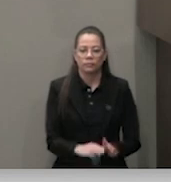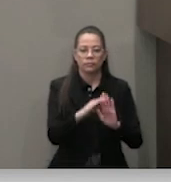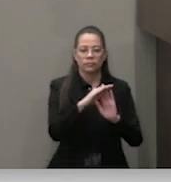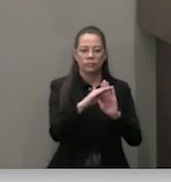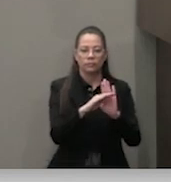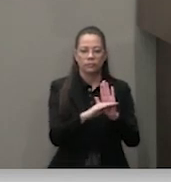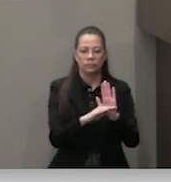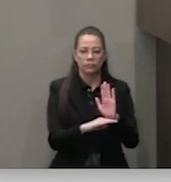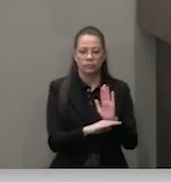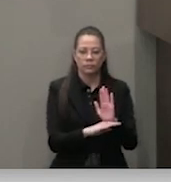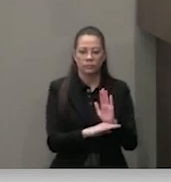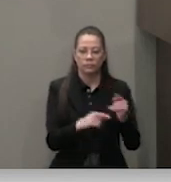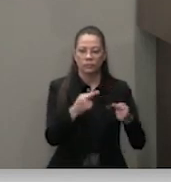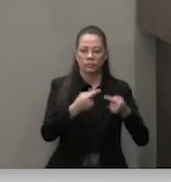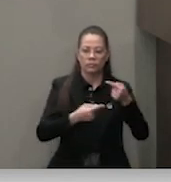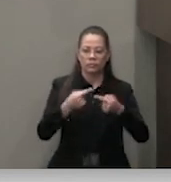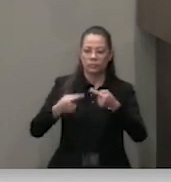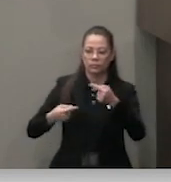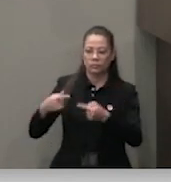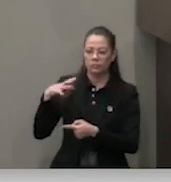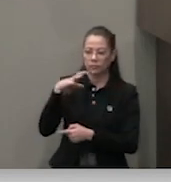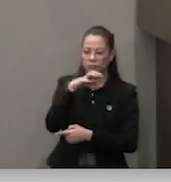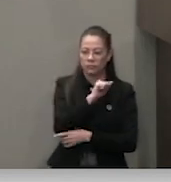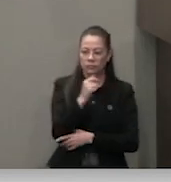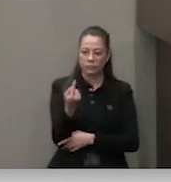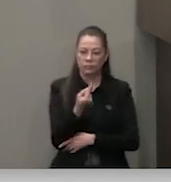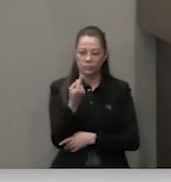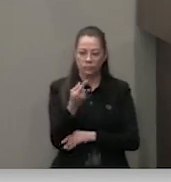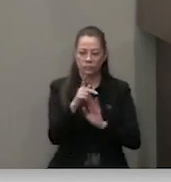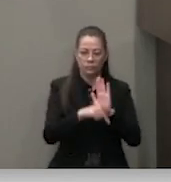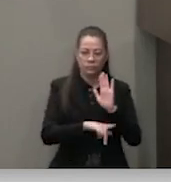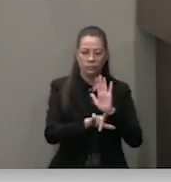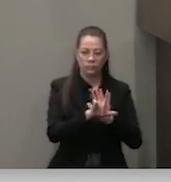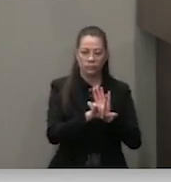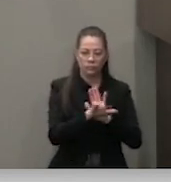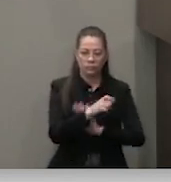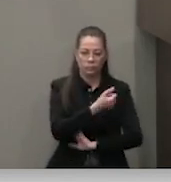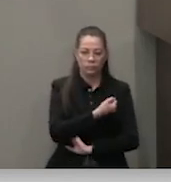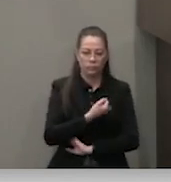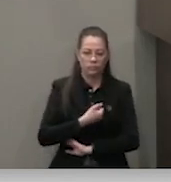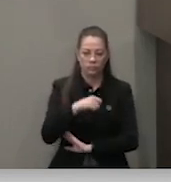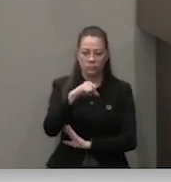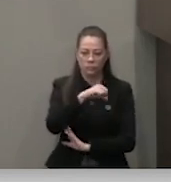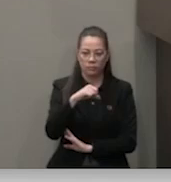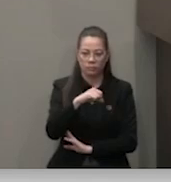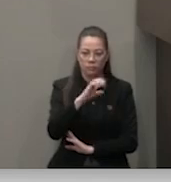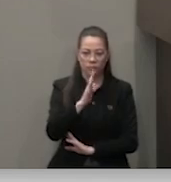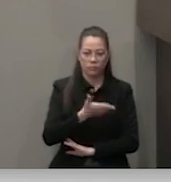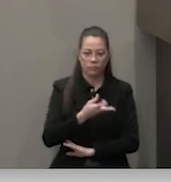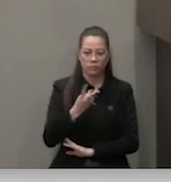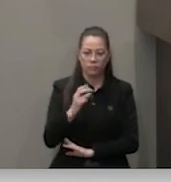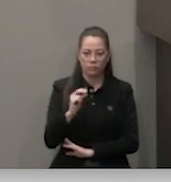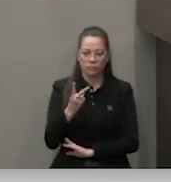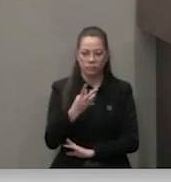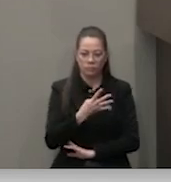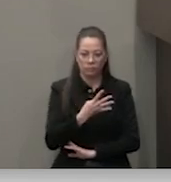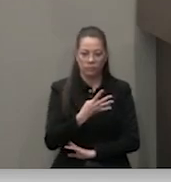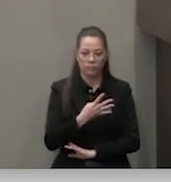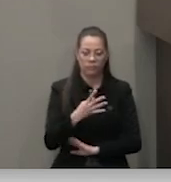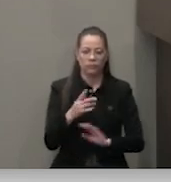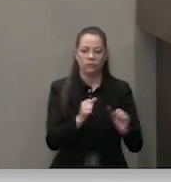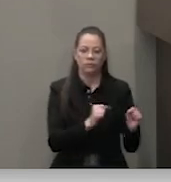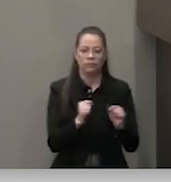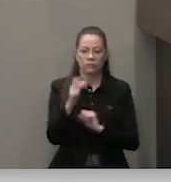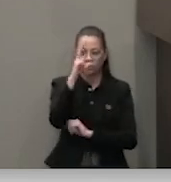pauta em discussão prévia e única projeto de lei número 99 2024 Poder